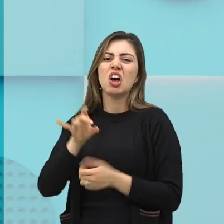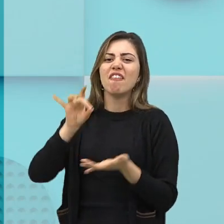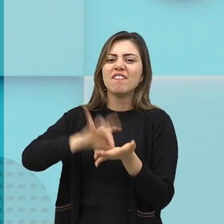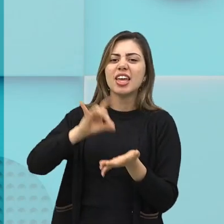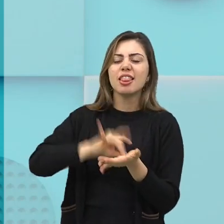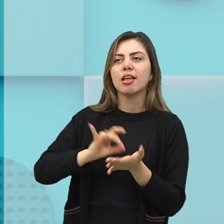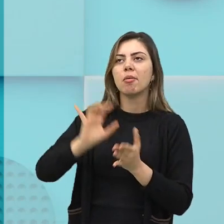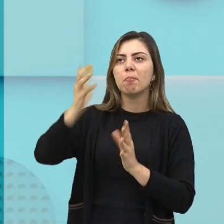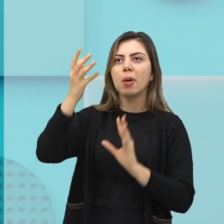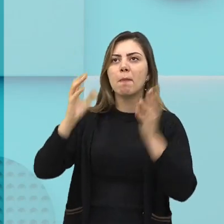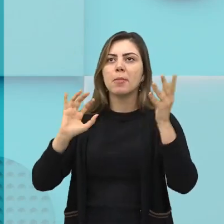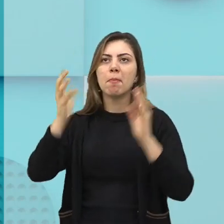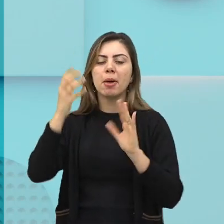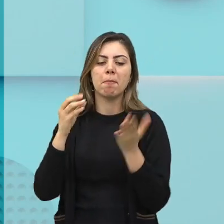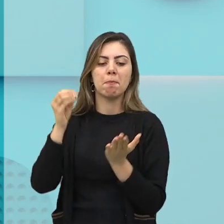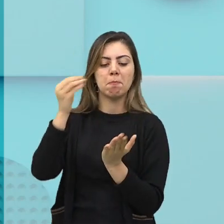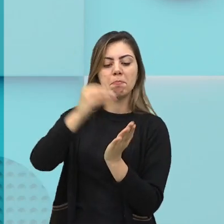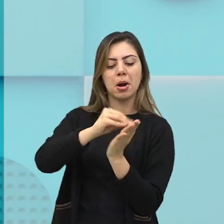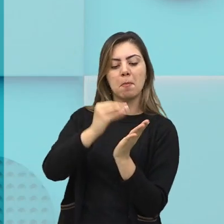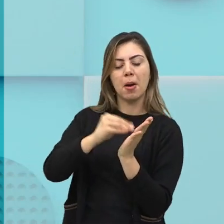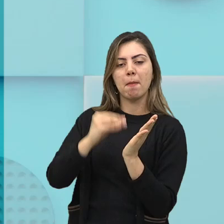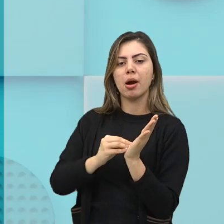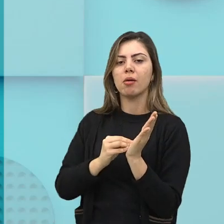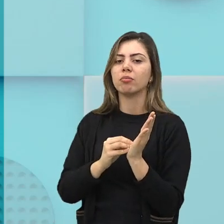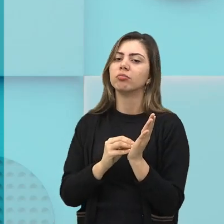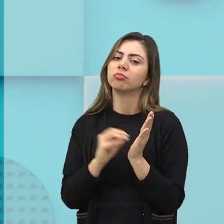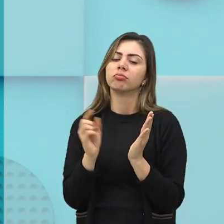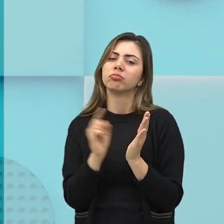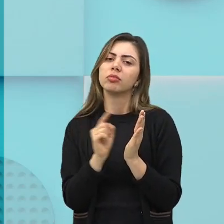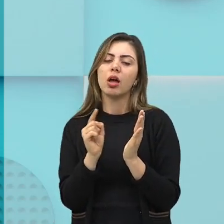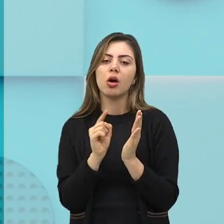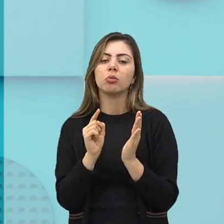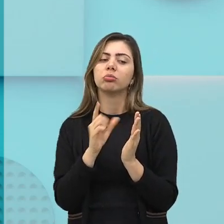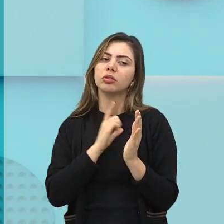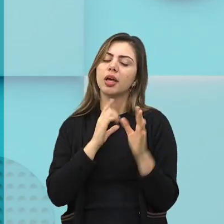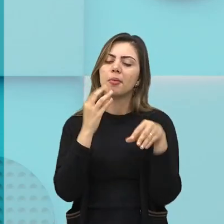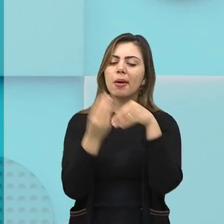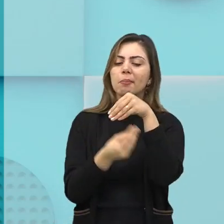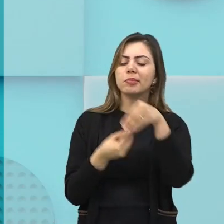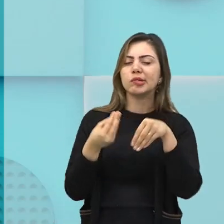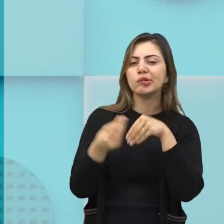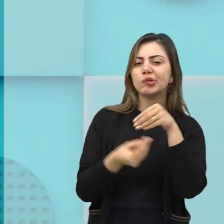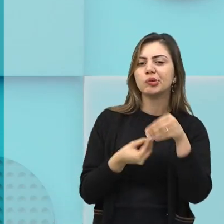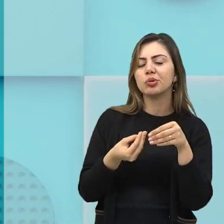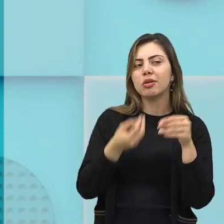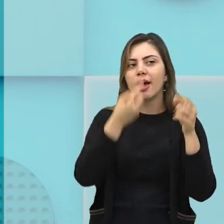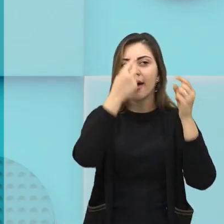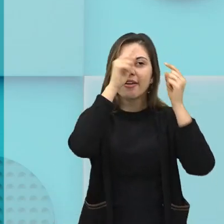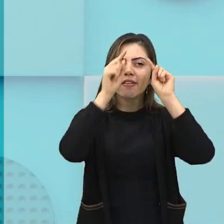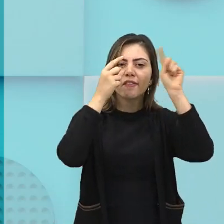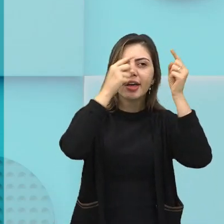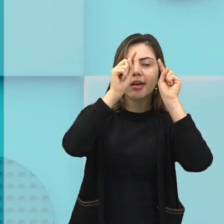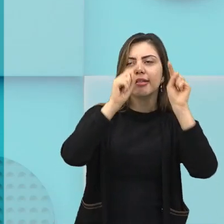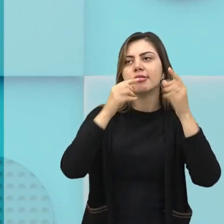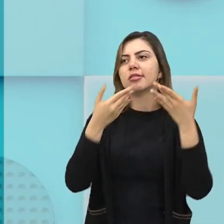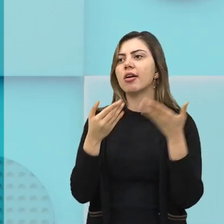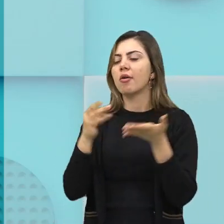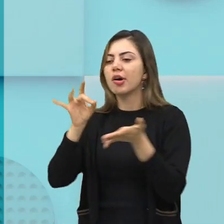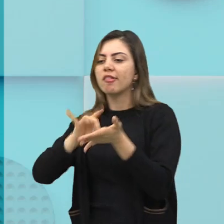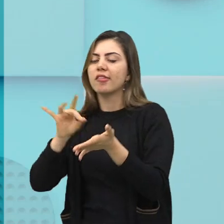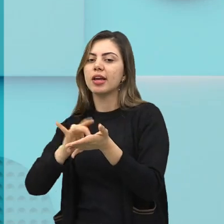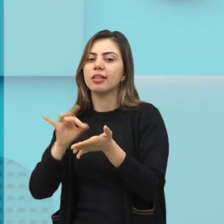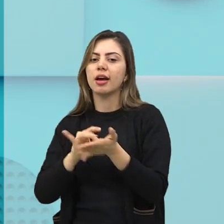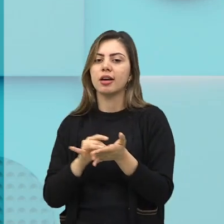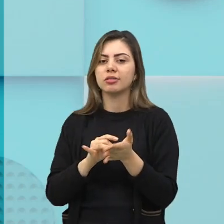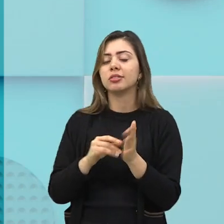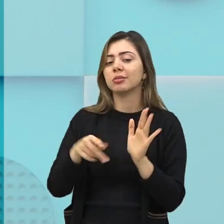realista, uma transcrição da realidade completamente. Ela vai ter alguma espécie de enfeite até para caracterizar como uma literatura, senão vai